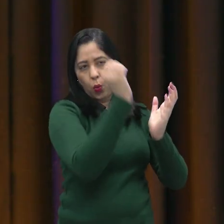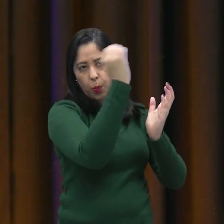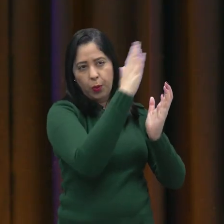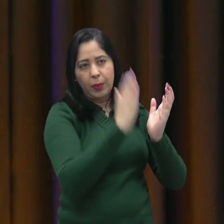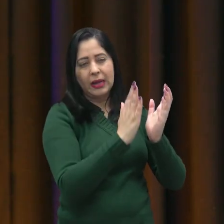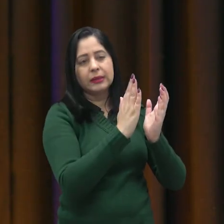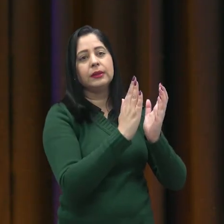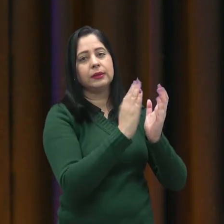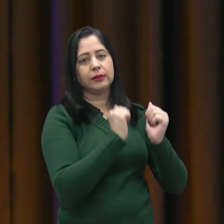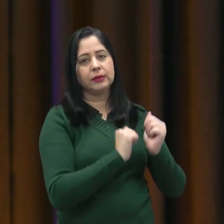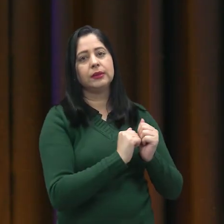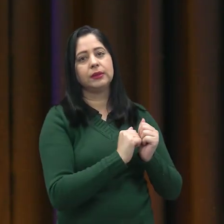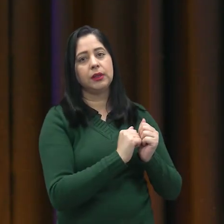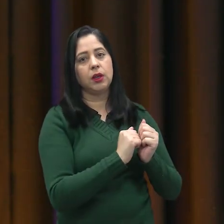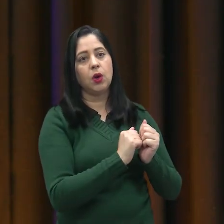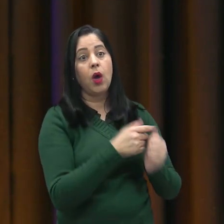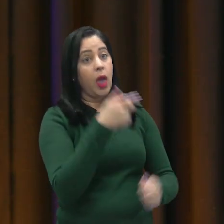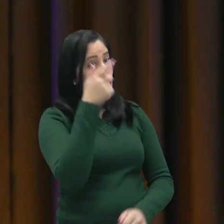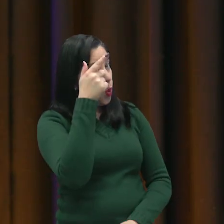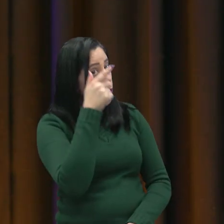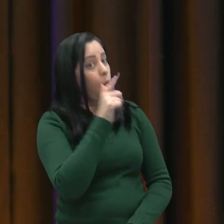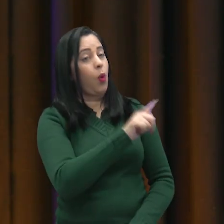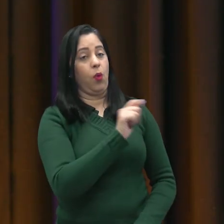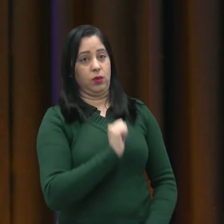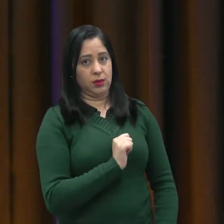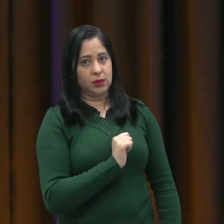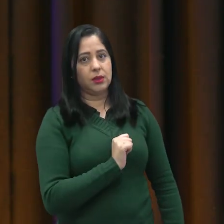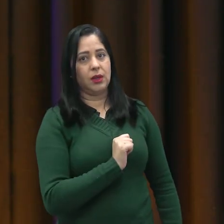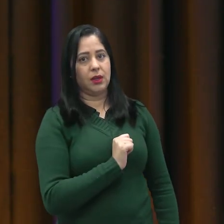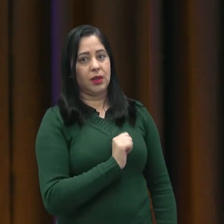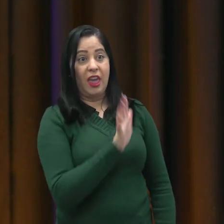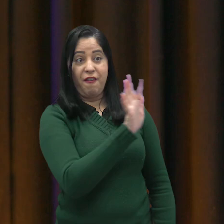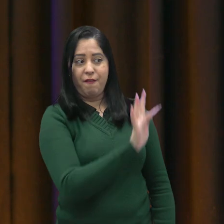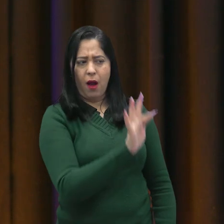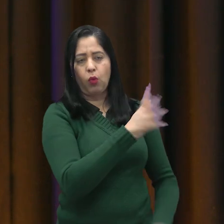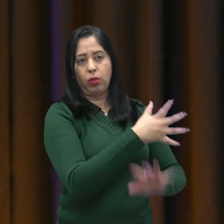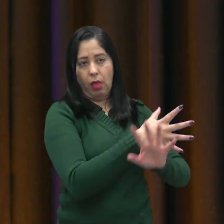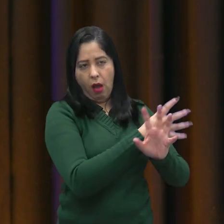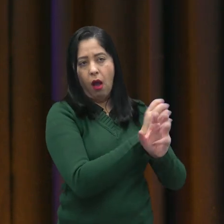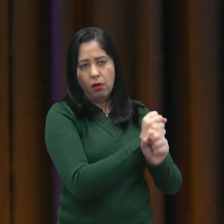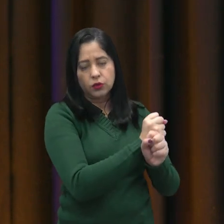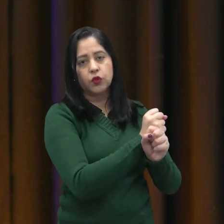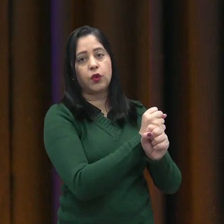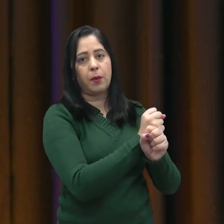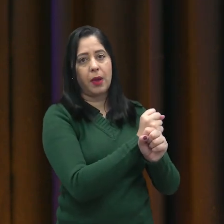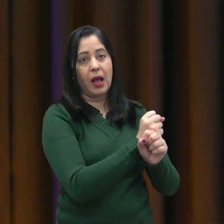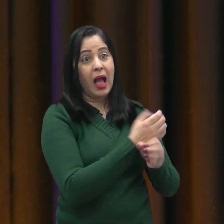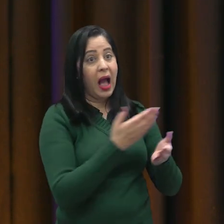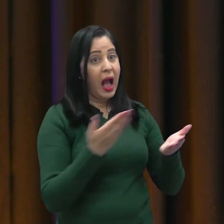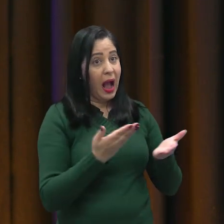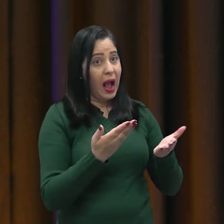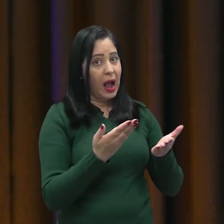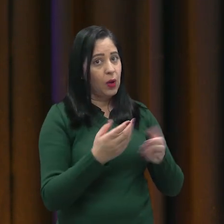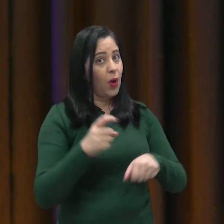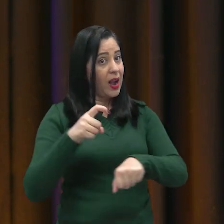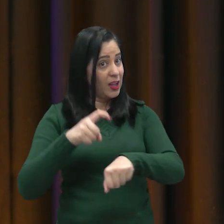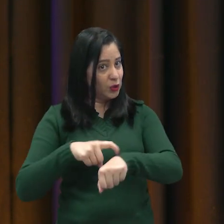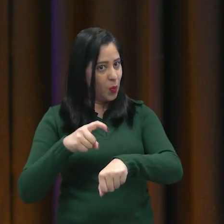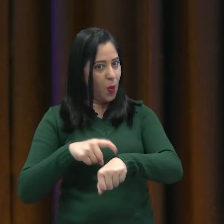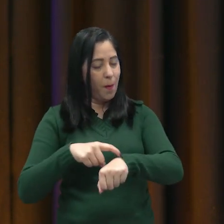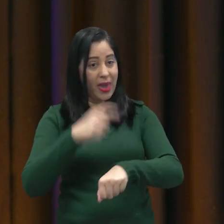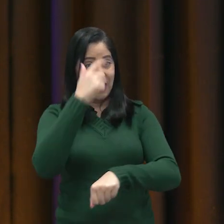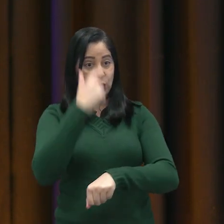20 anos na modalidade aí. Consegui minha formação, né, através do esporte e nesse momento eu sou técnico agora